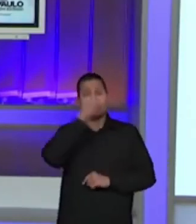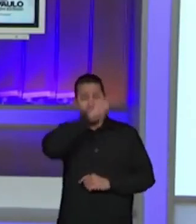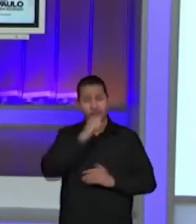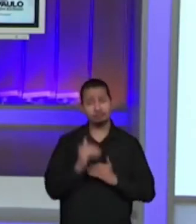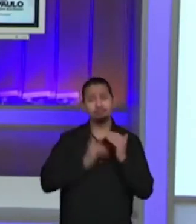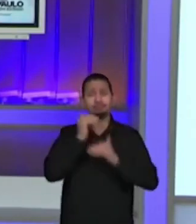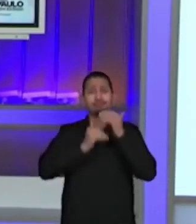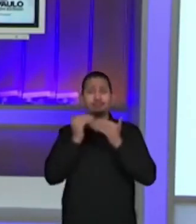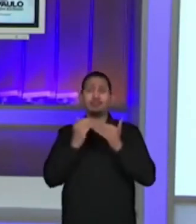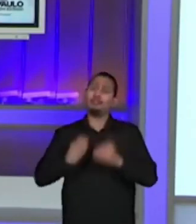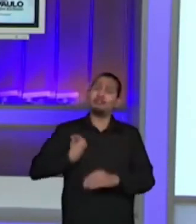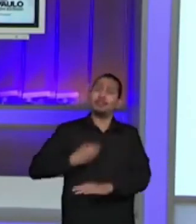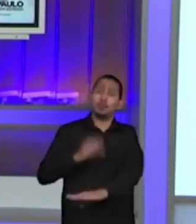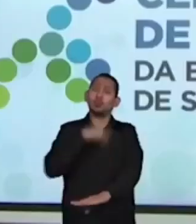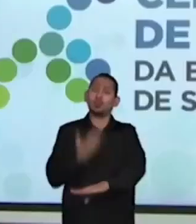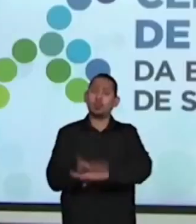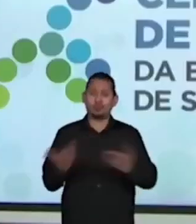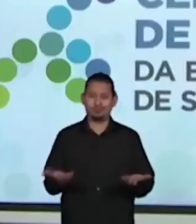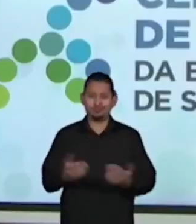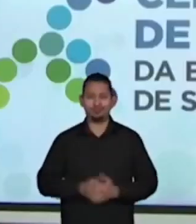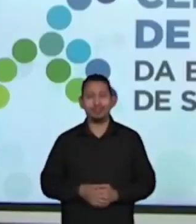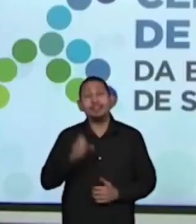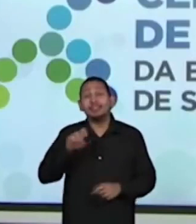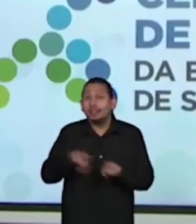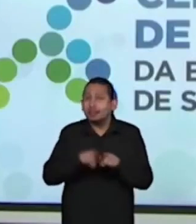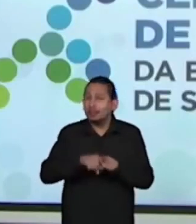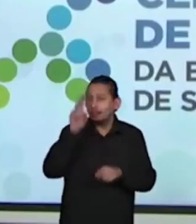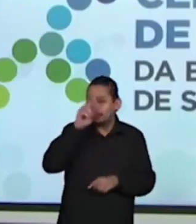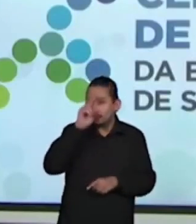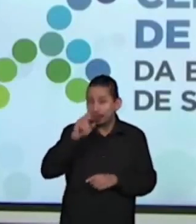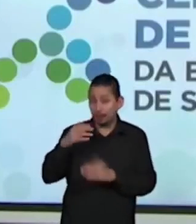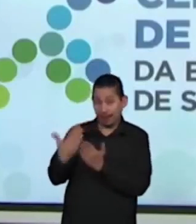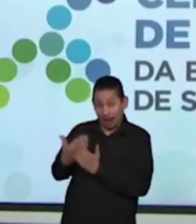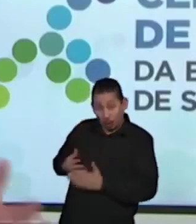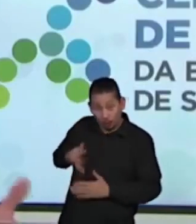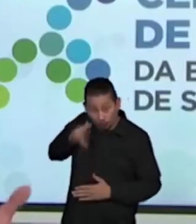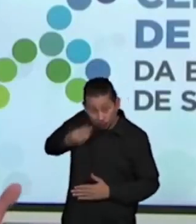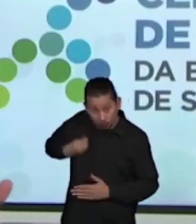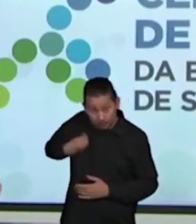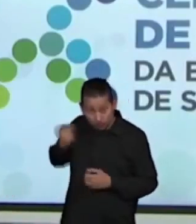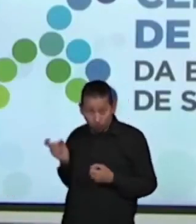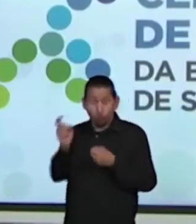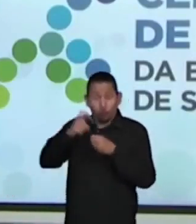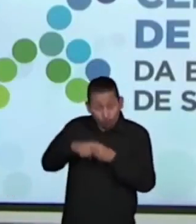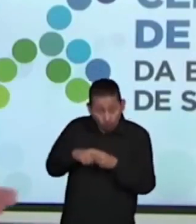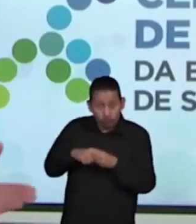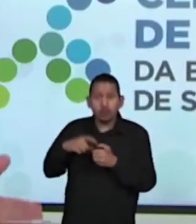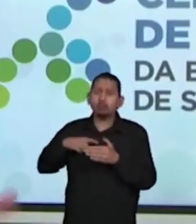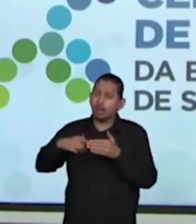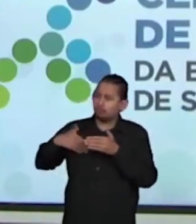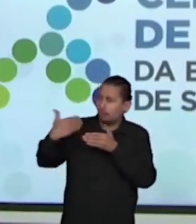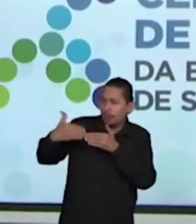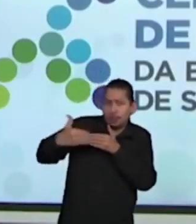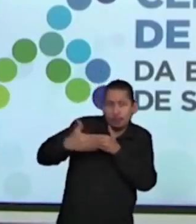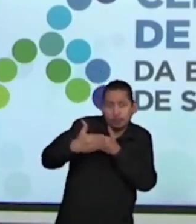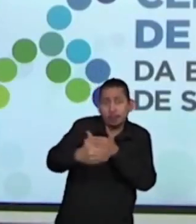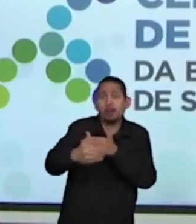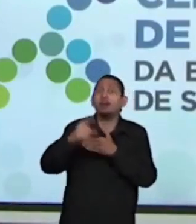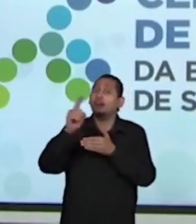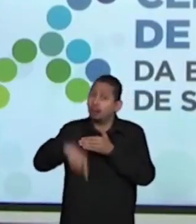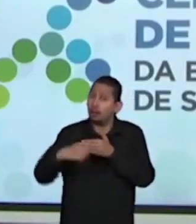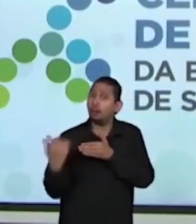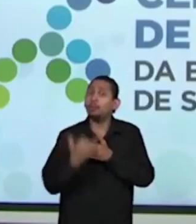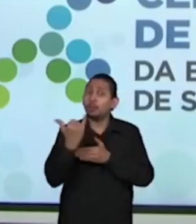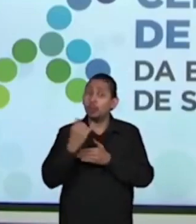para toda a vida dos estudantes. Lembrando que a volta às aulas presenciais em todas as etapas de ensino, tanto na rede pública como na